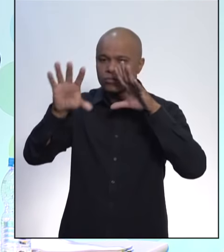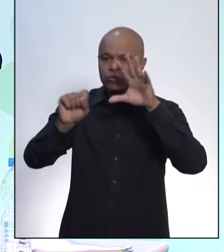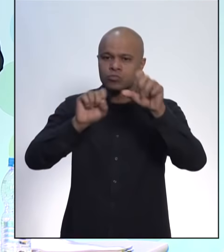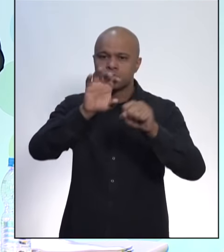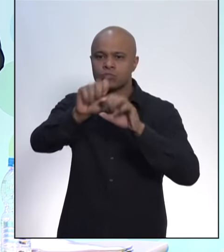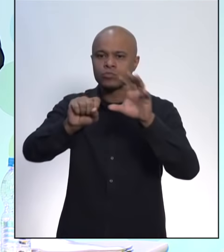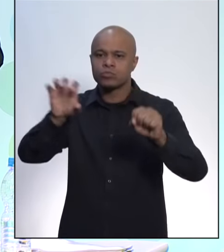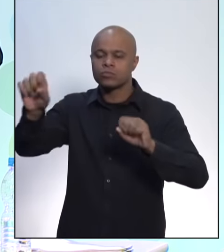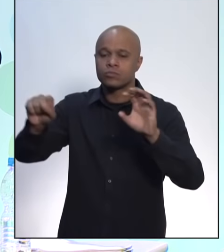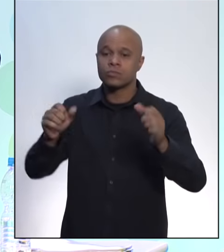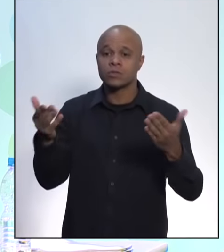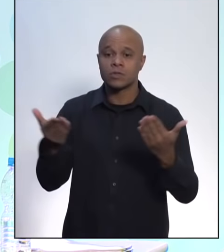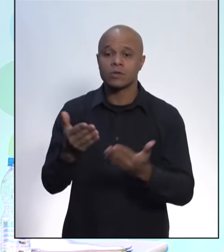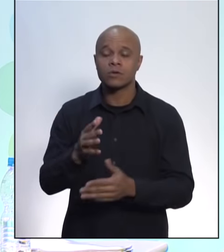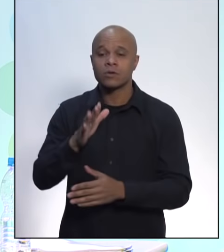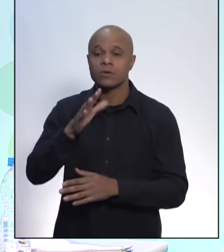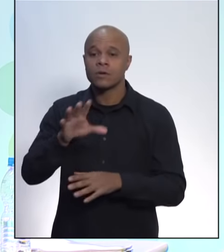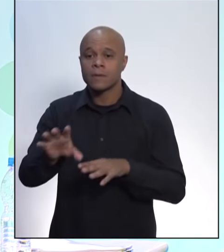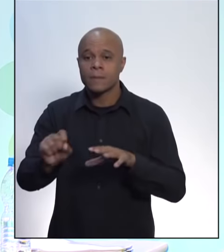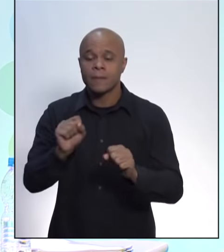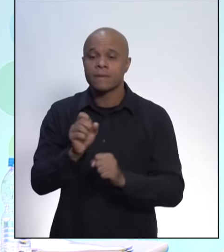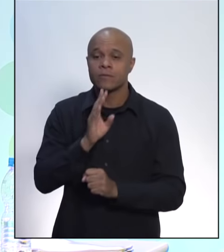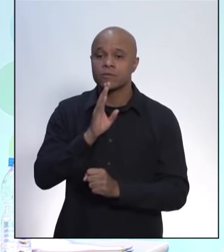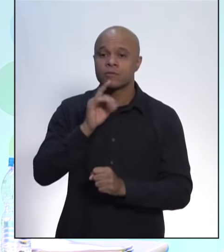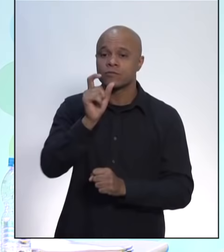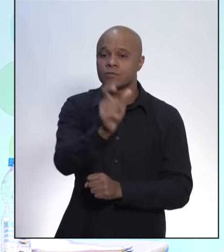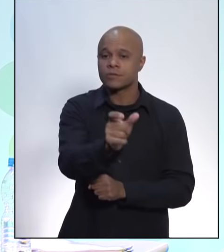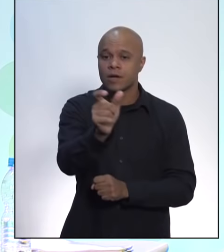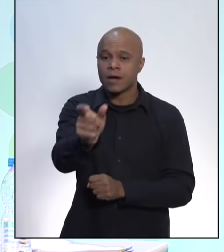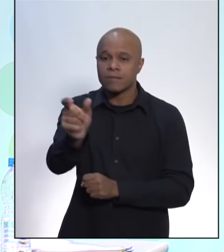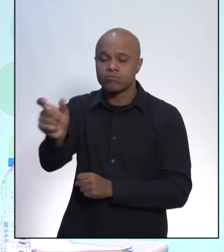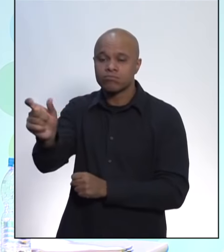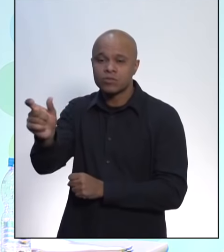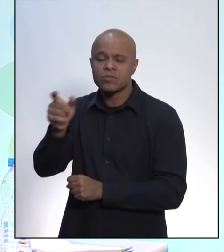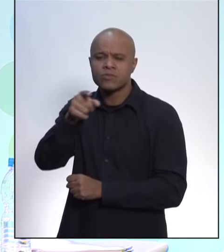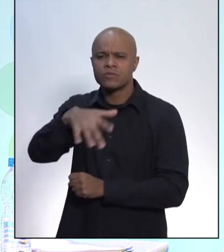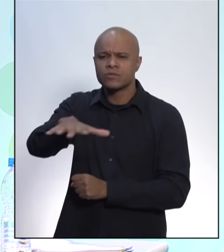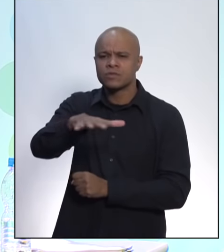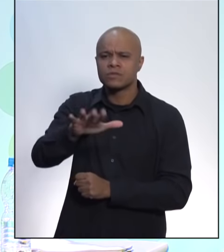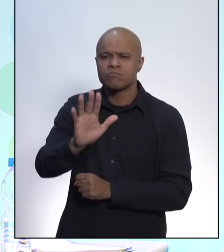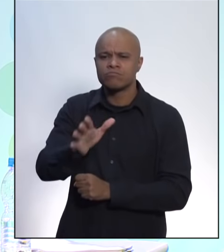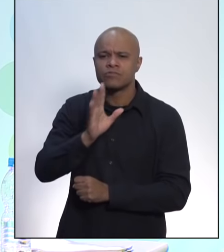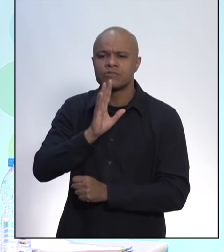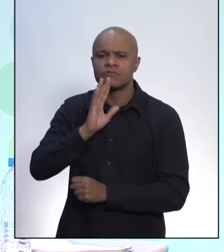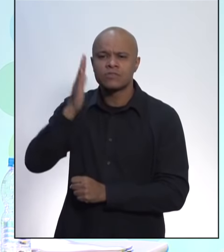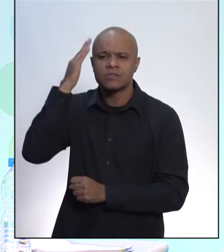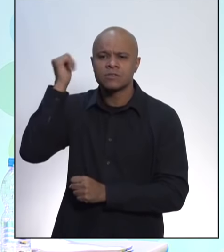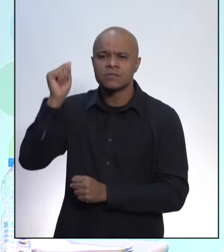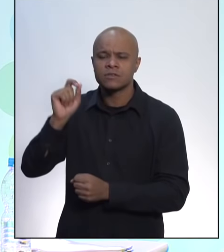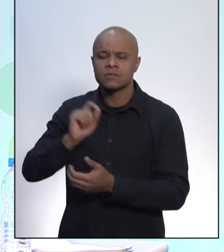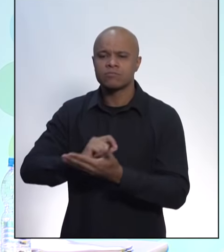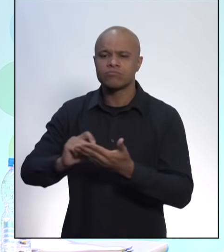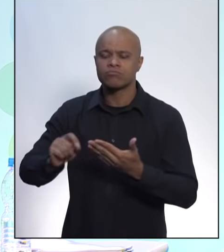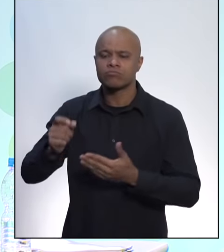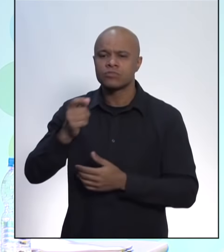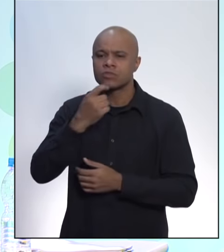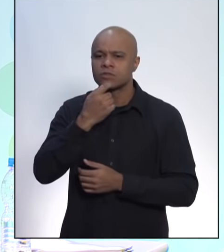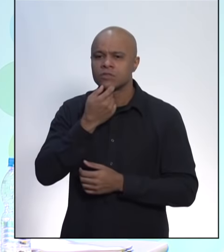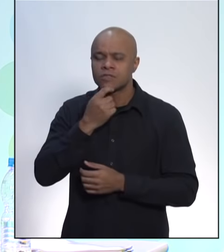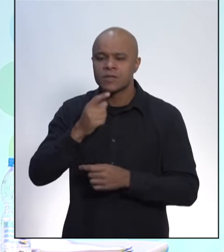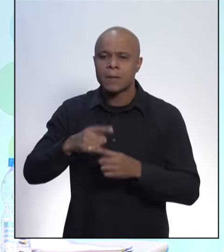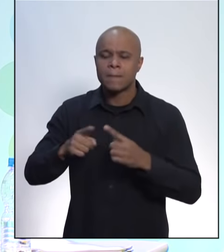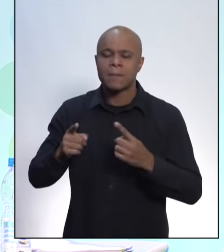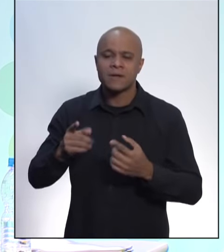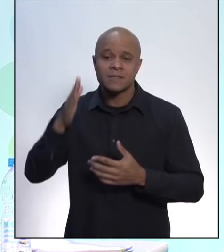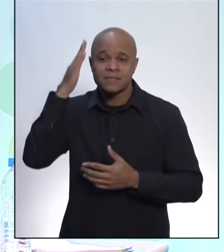é um levantamento de conhecimentos de vocês o que vocês já sabem sobre esse assunto só que a gente tem uma forma super legal de fazer